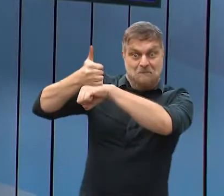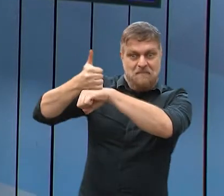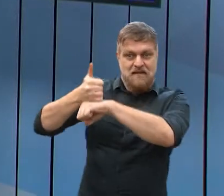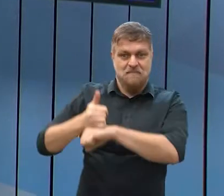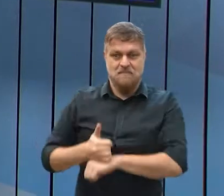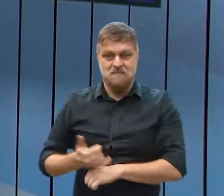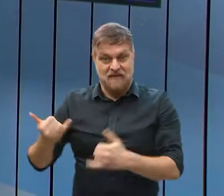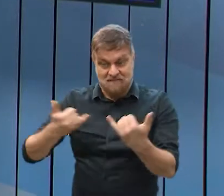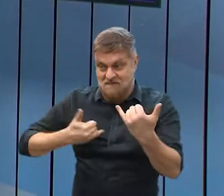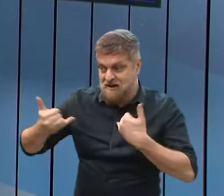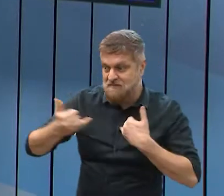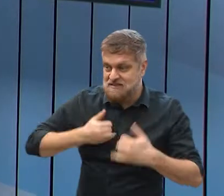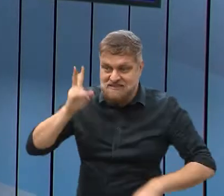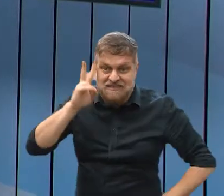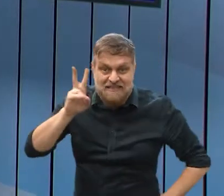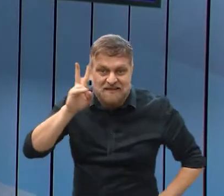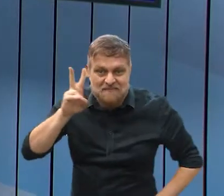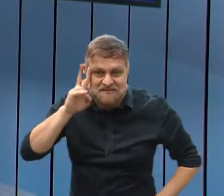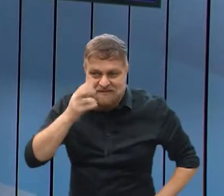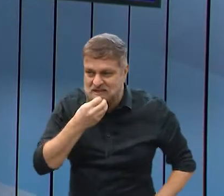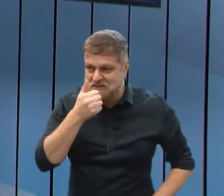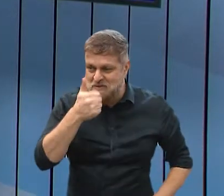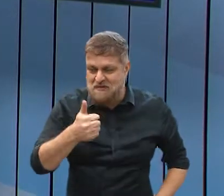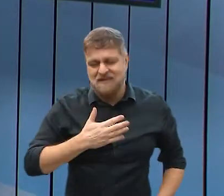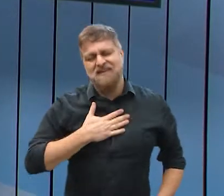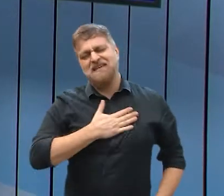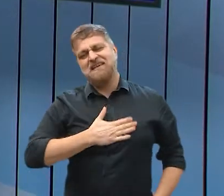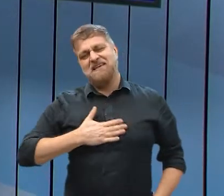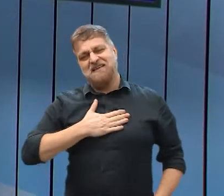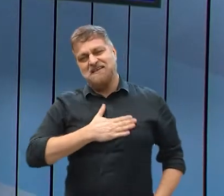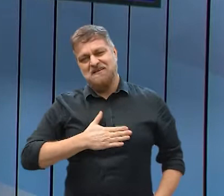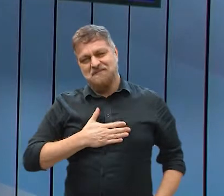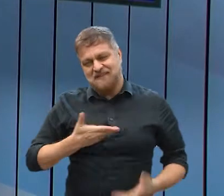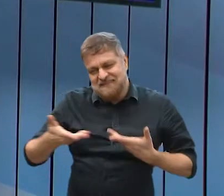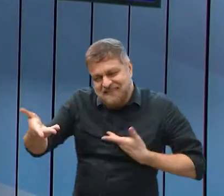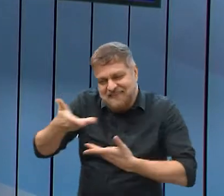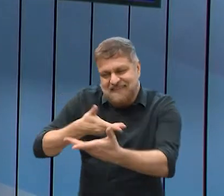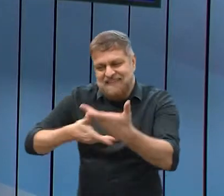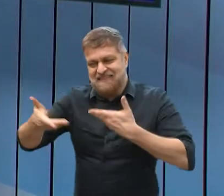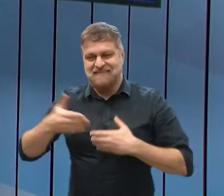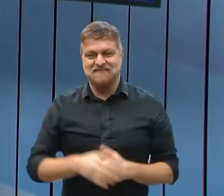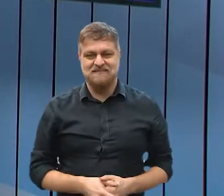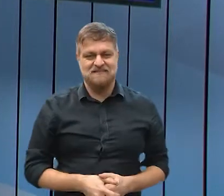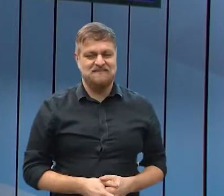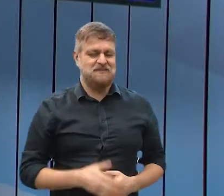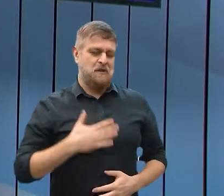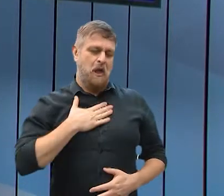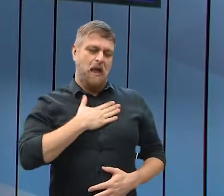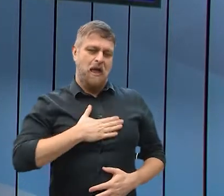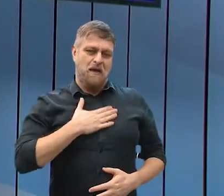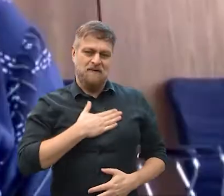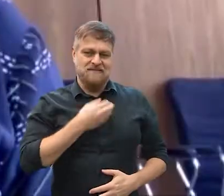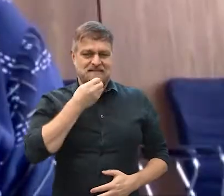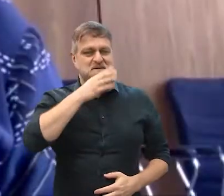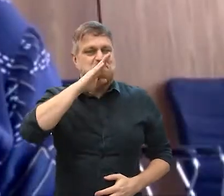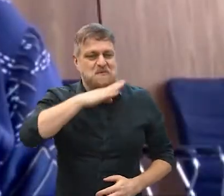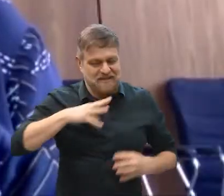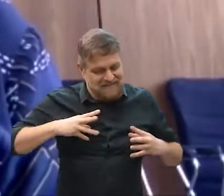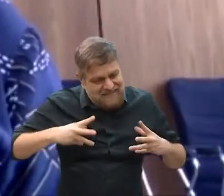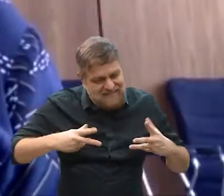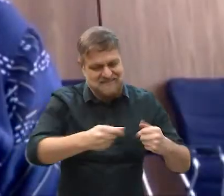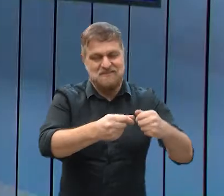vai contar já a história dela. Tudo bem? Prazer em tê-la conosco. Prazer é meu, boa tarde a